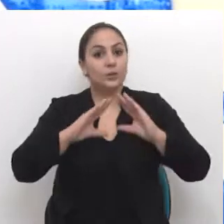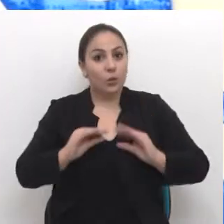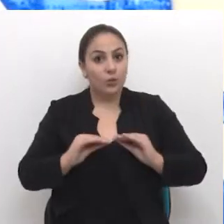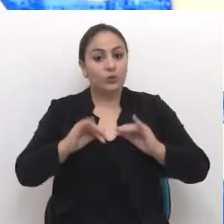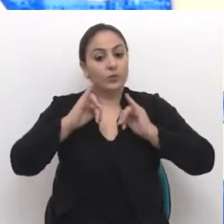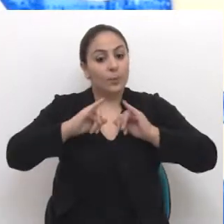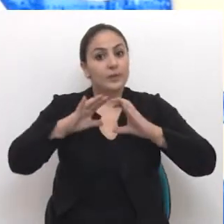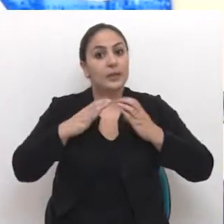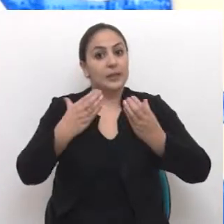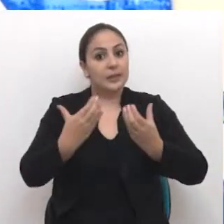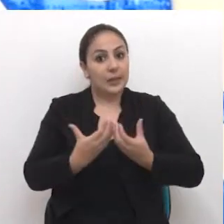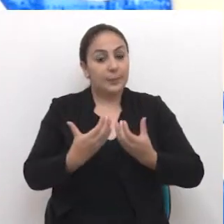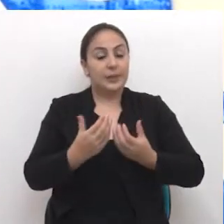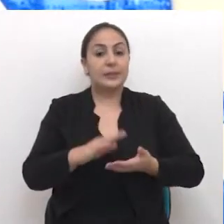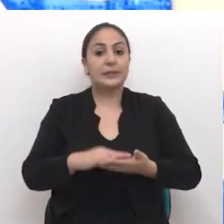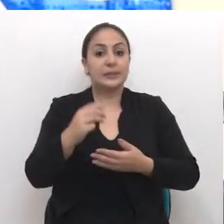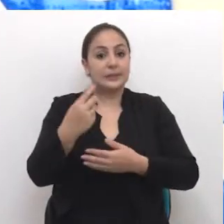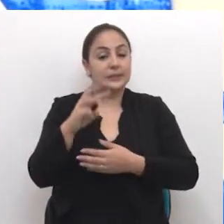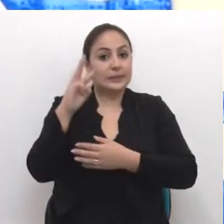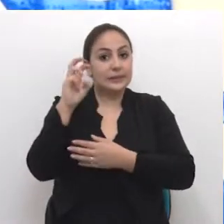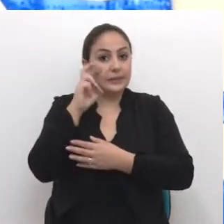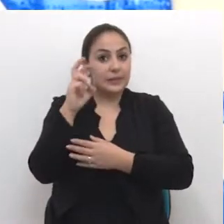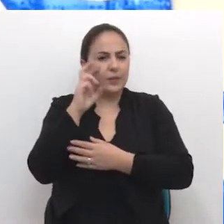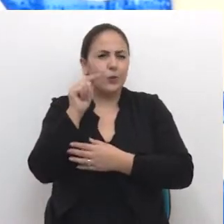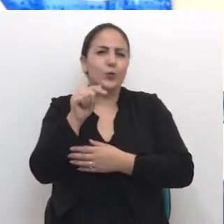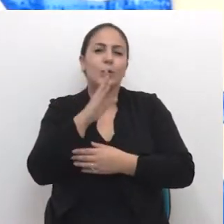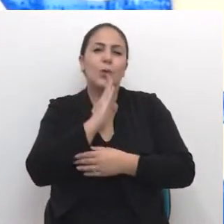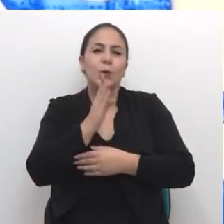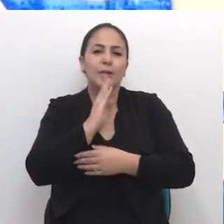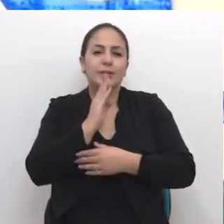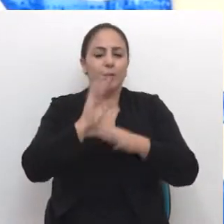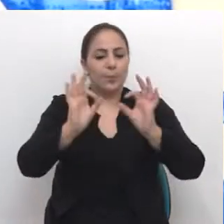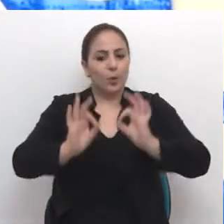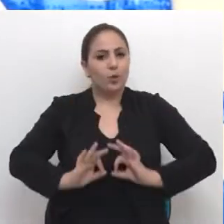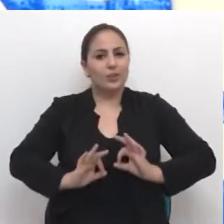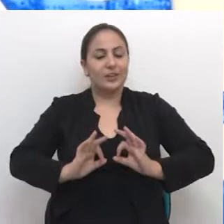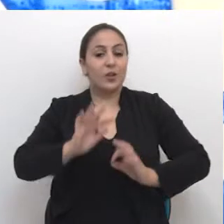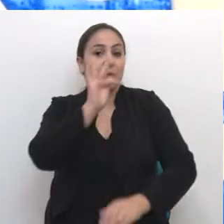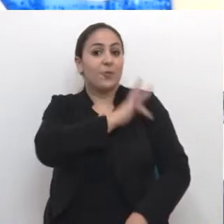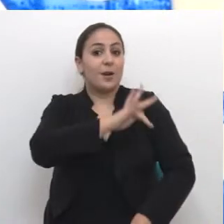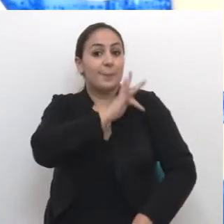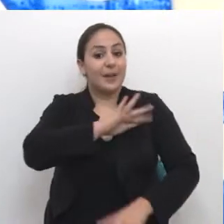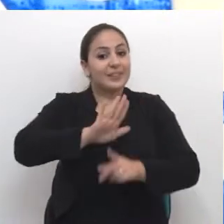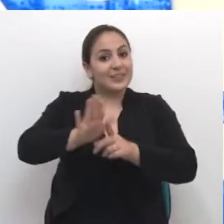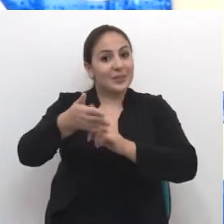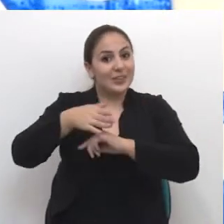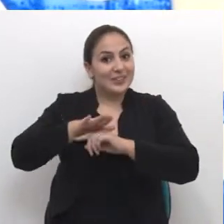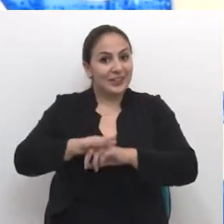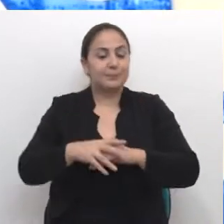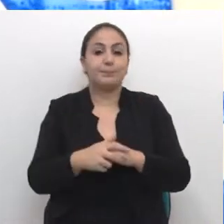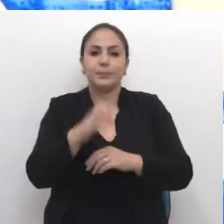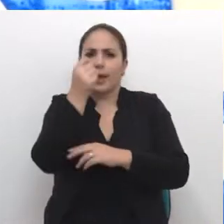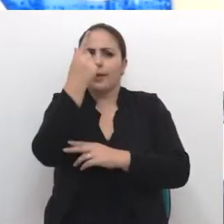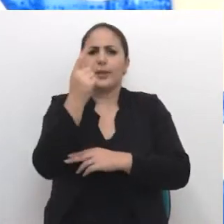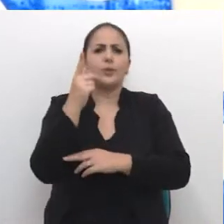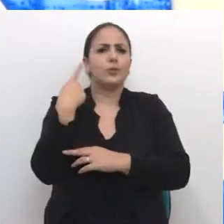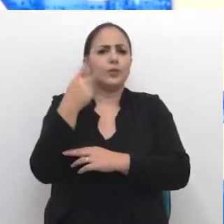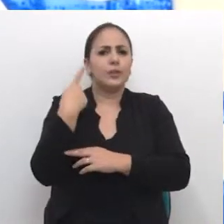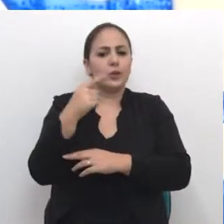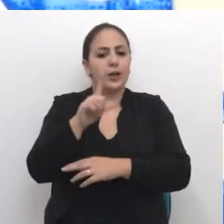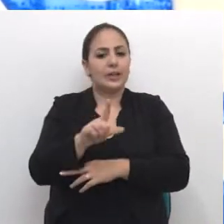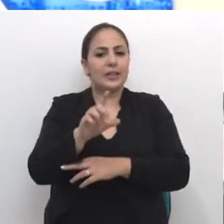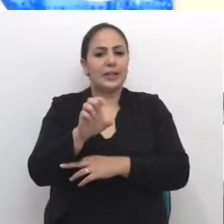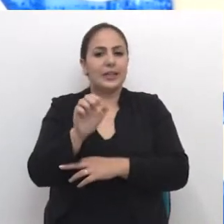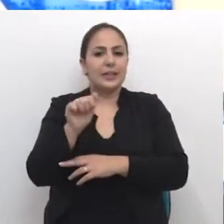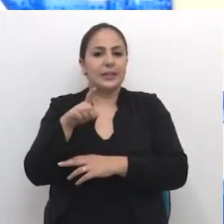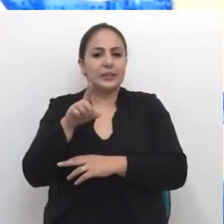Boa noite. No Jornal da Câmara desta quinta-feira, você vai conhecer o projeto Farmácia Solidária. A ideia do vereador